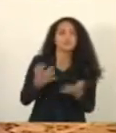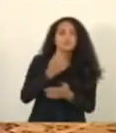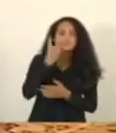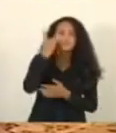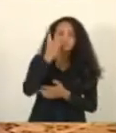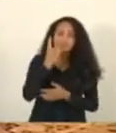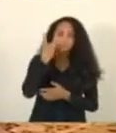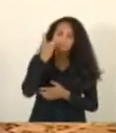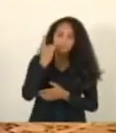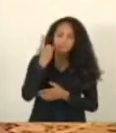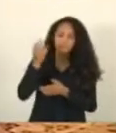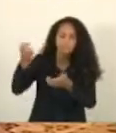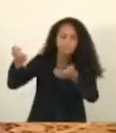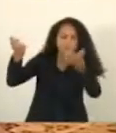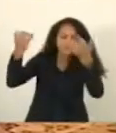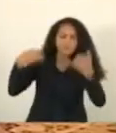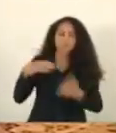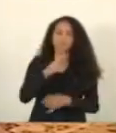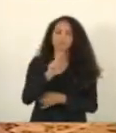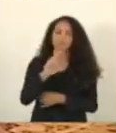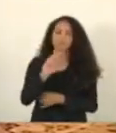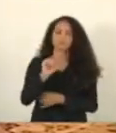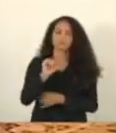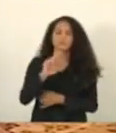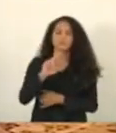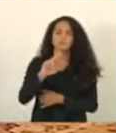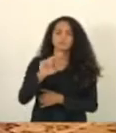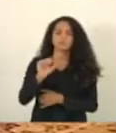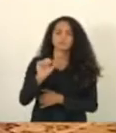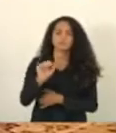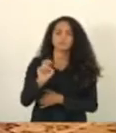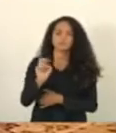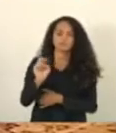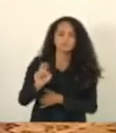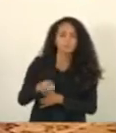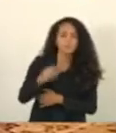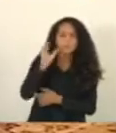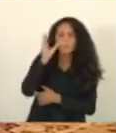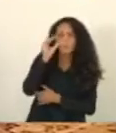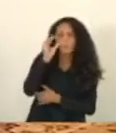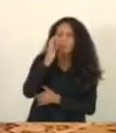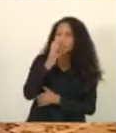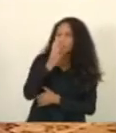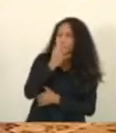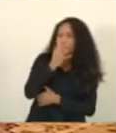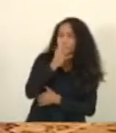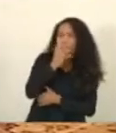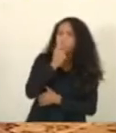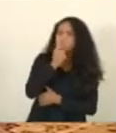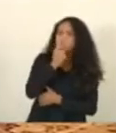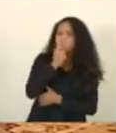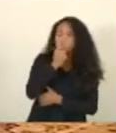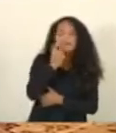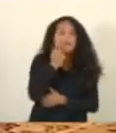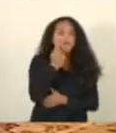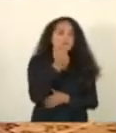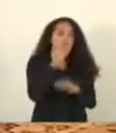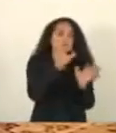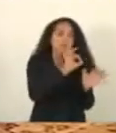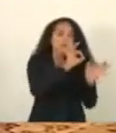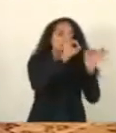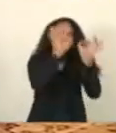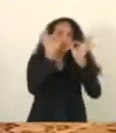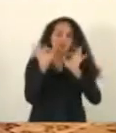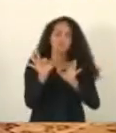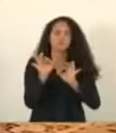Carlos Von, e eu assisti um vídeo institucional, um vídeo que, na verdade, não é nem